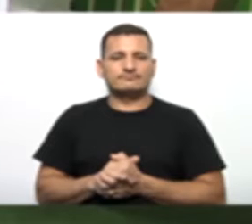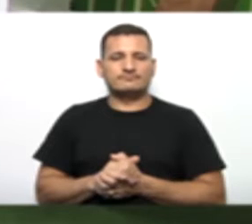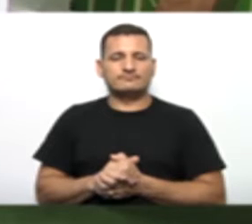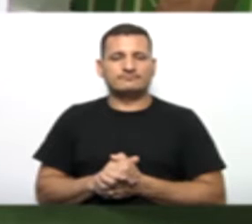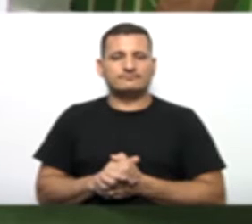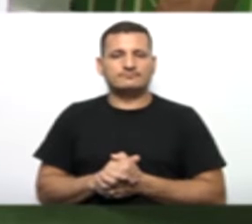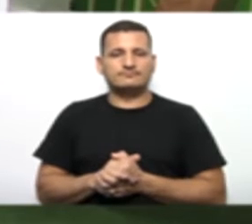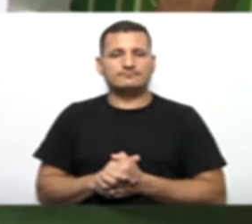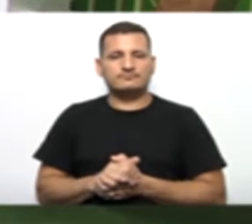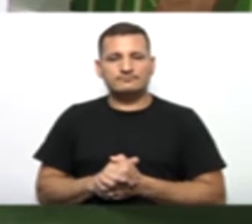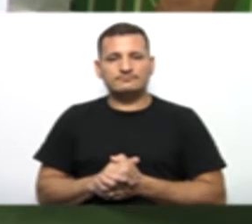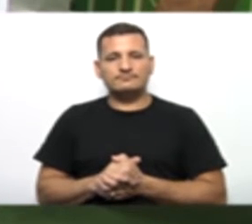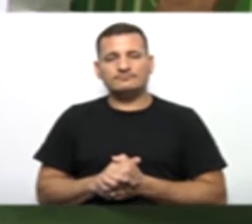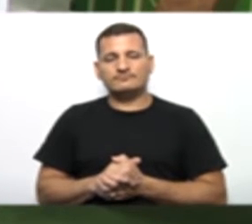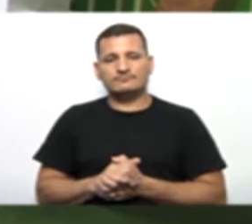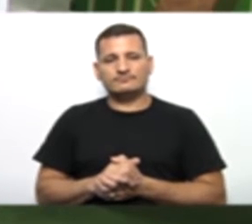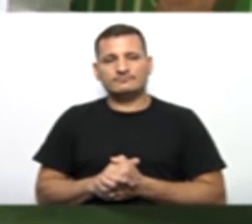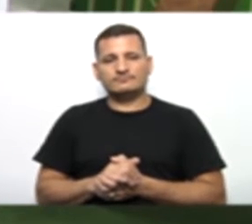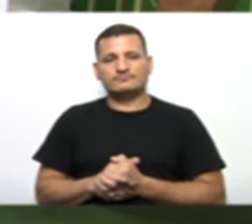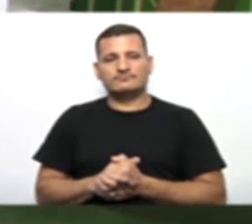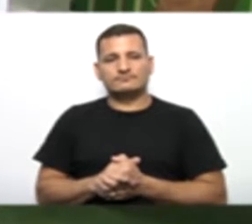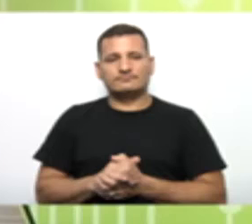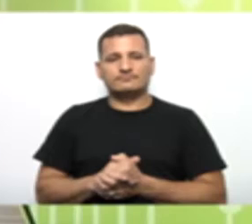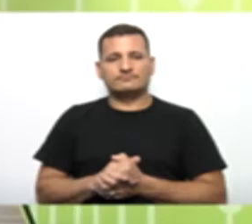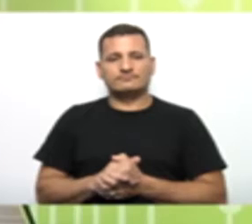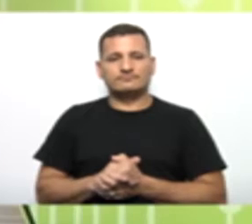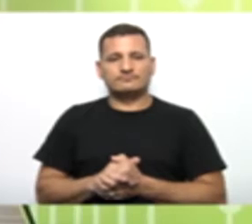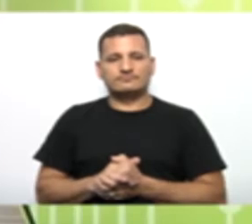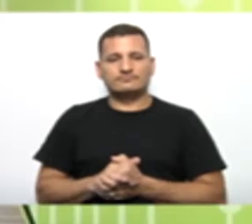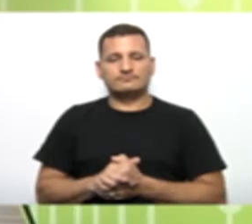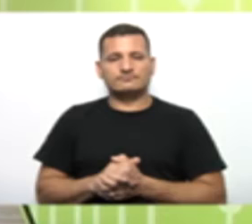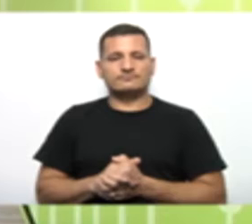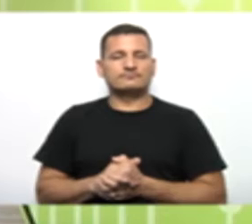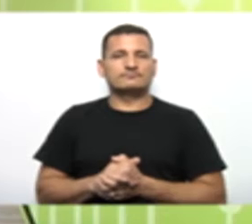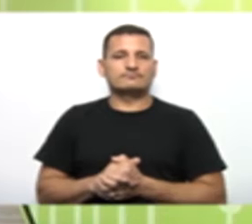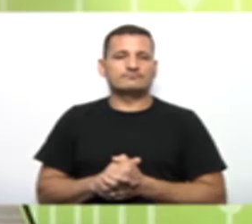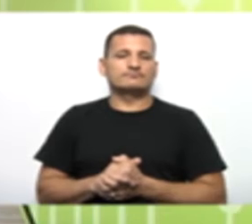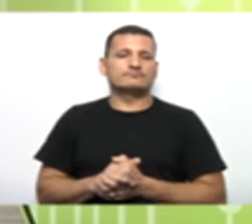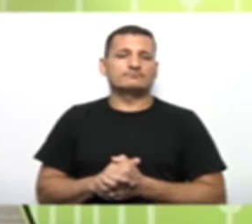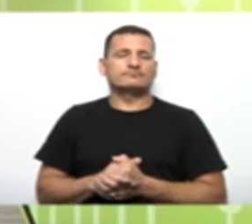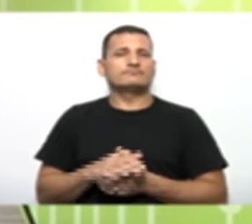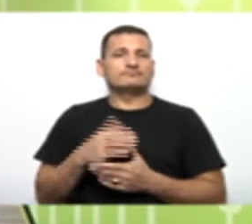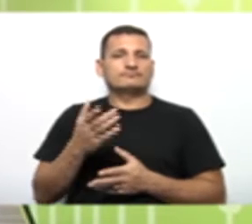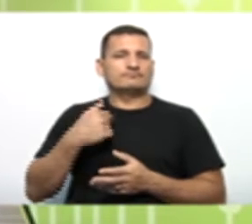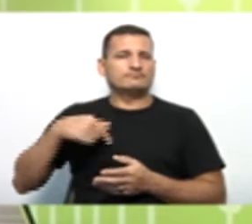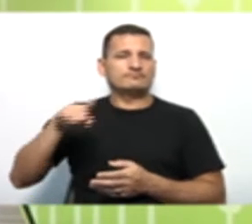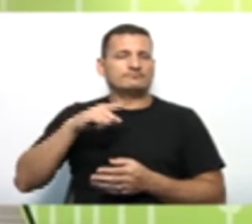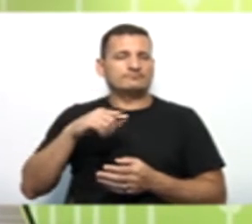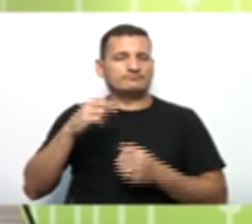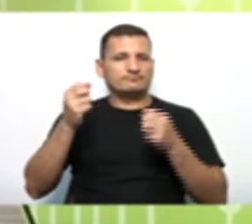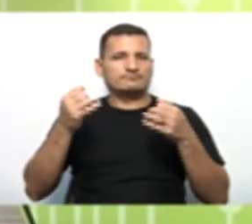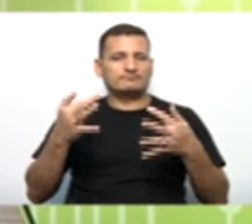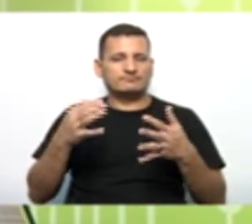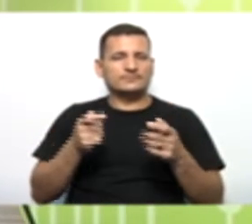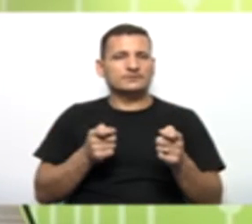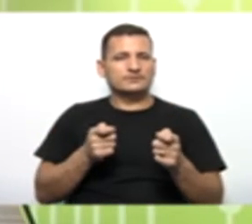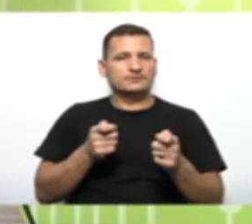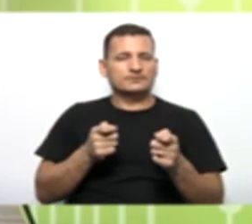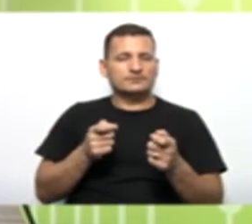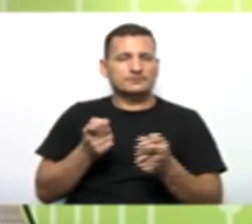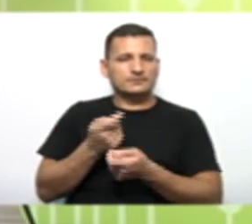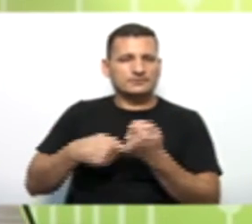mesmo, professora. Quando nós falamos de gestão ambiental, muitas vezes as